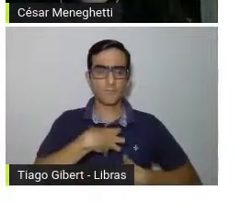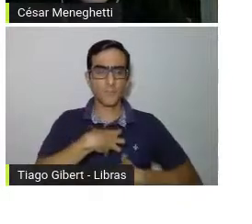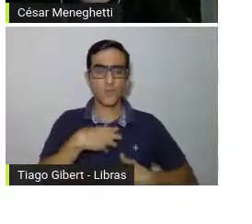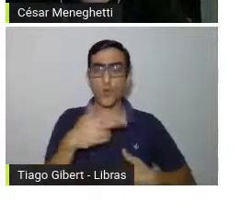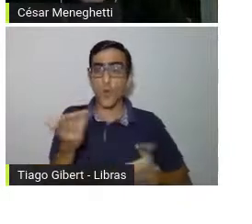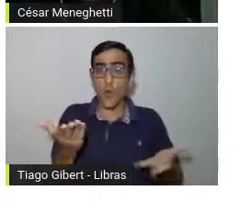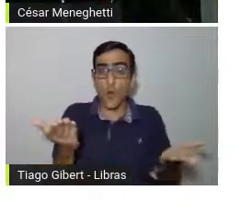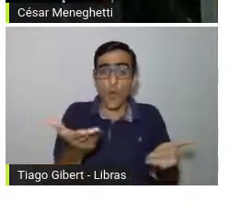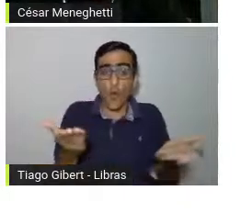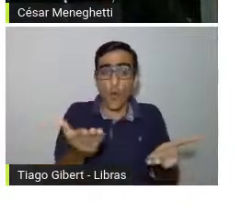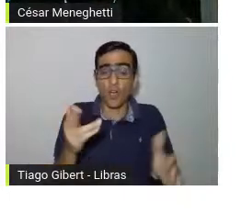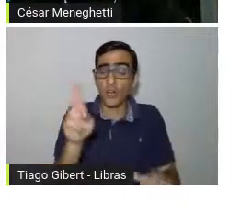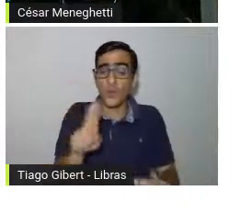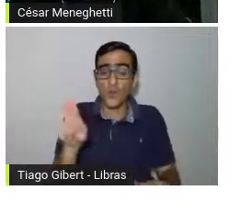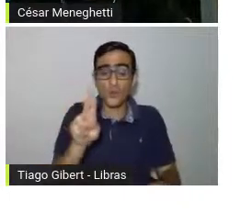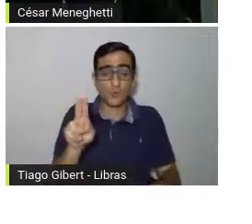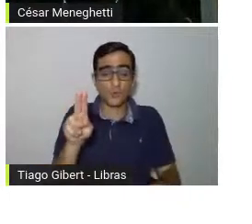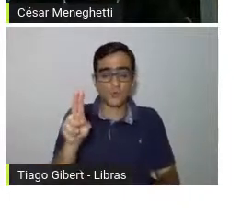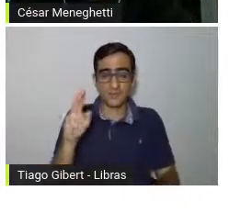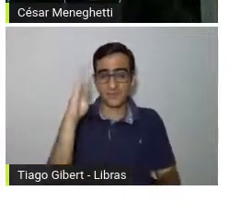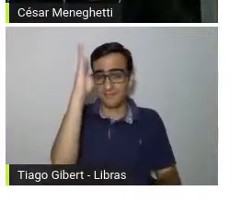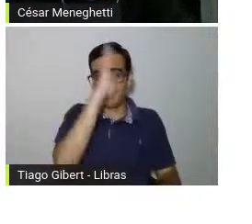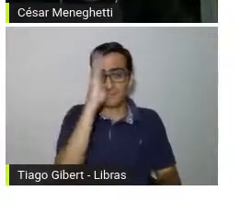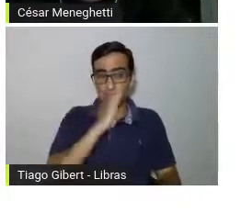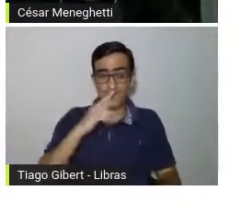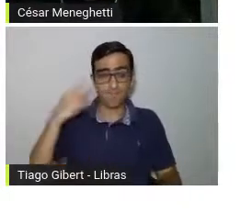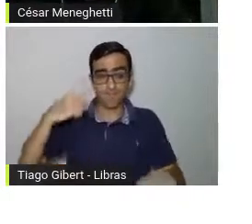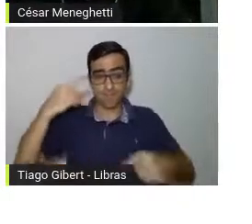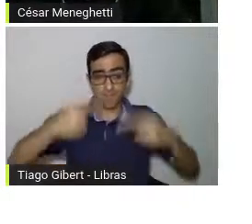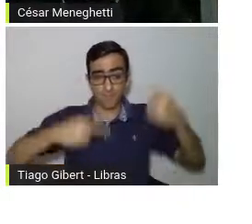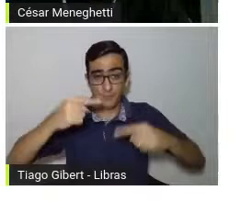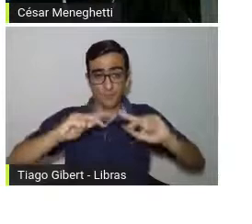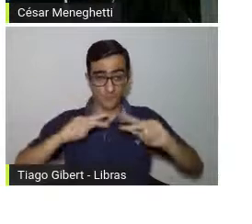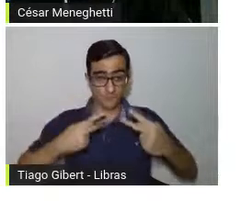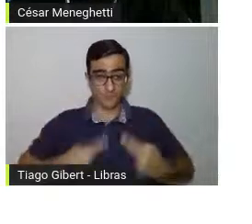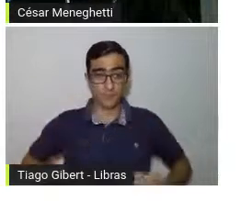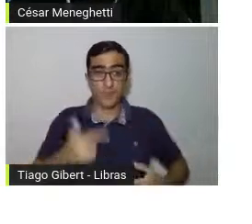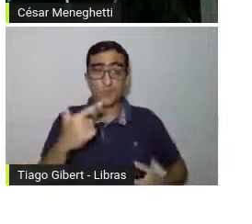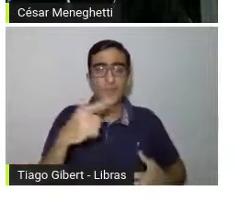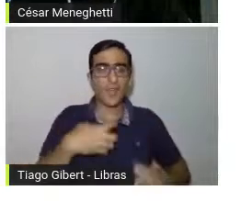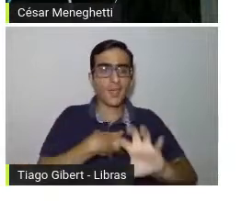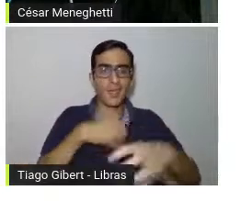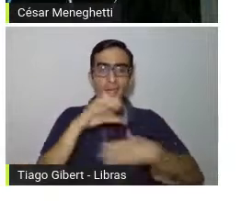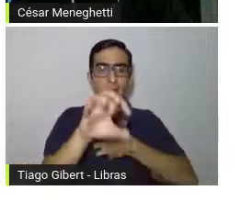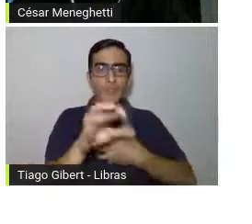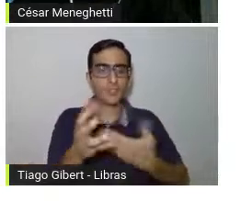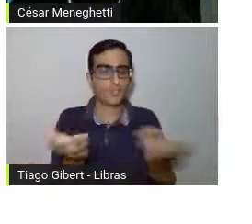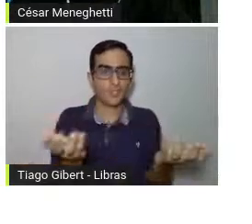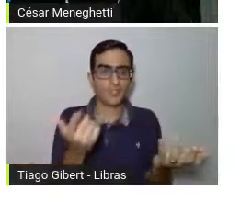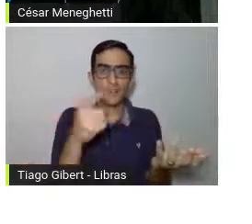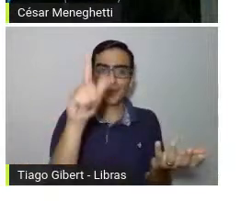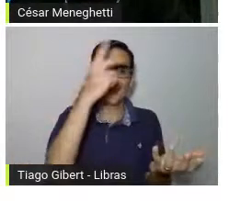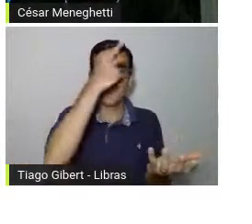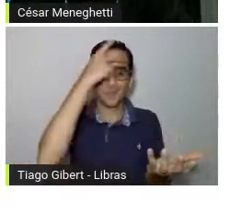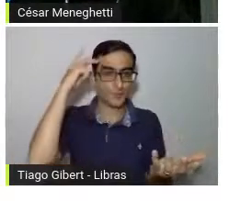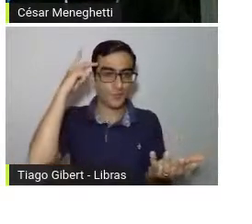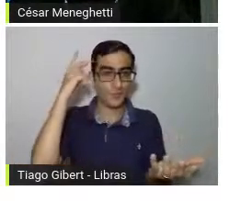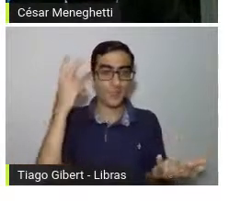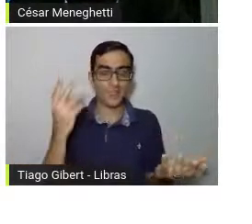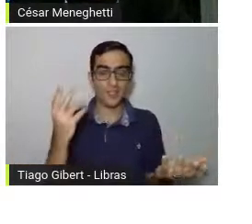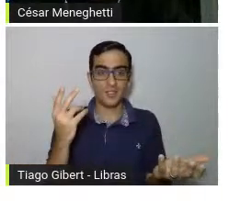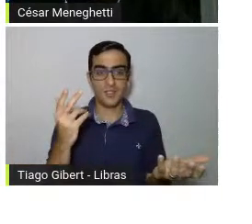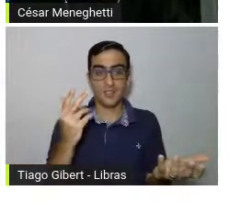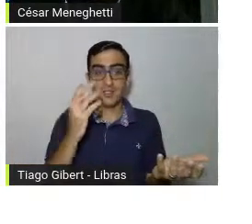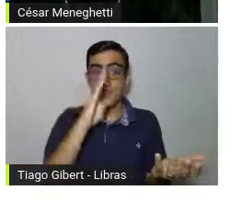hoje, especialmente no Brasil atual, político, humano. Não tem mais empatia com o outro. O Brasil, quando